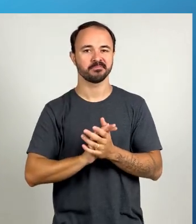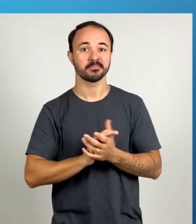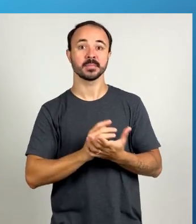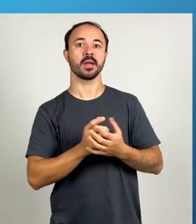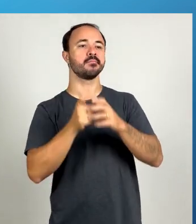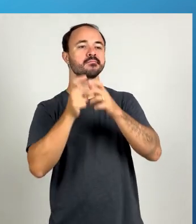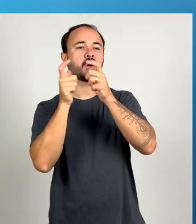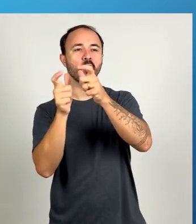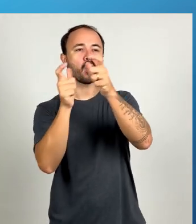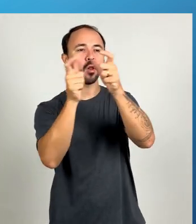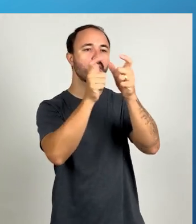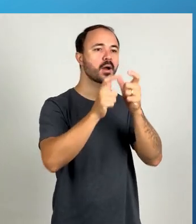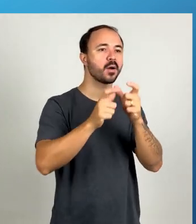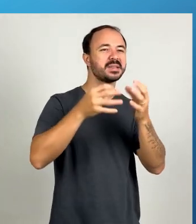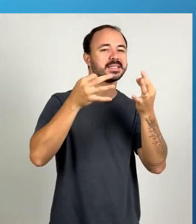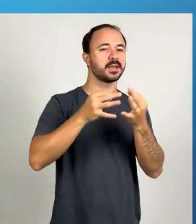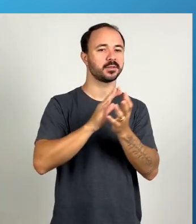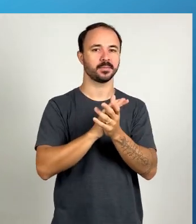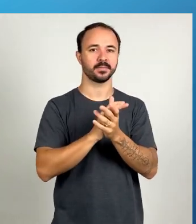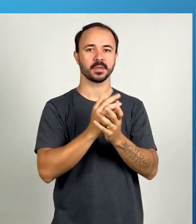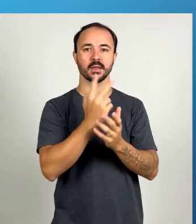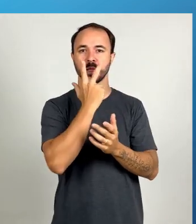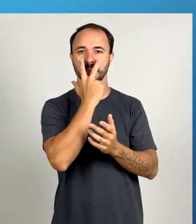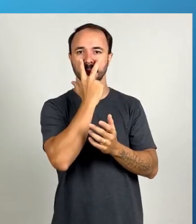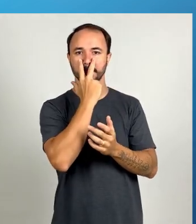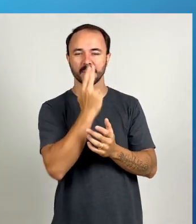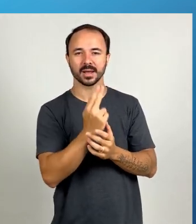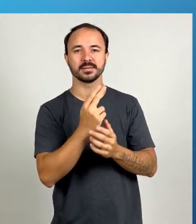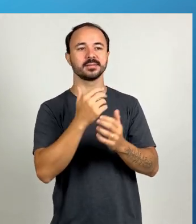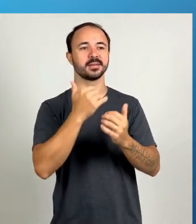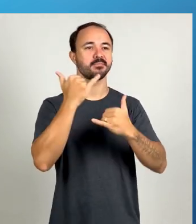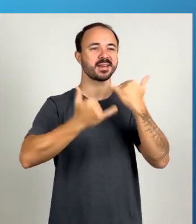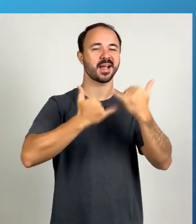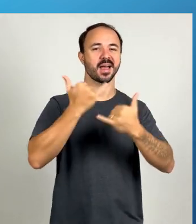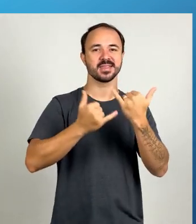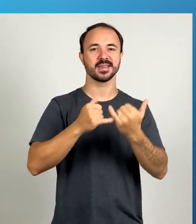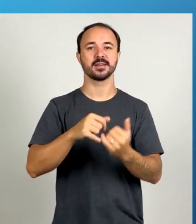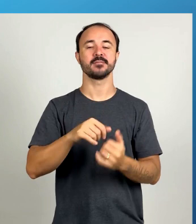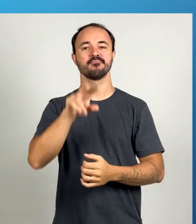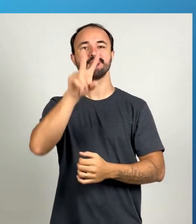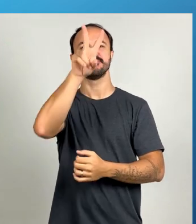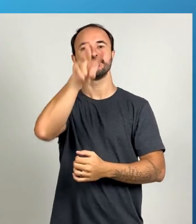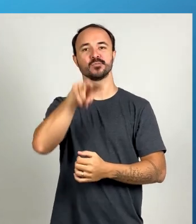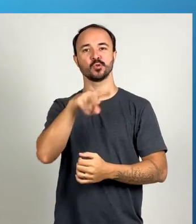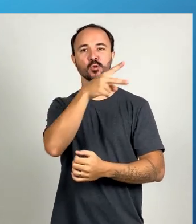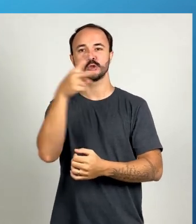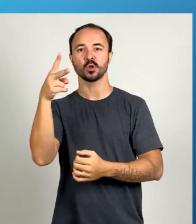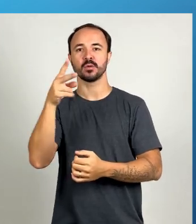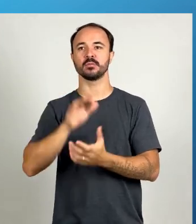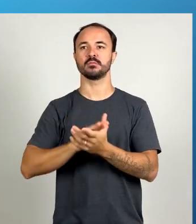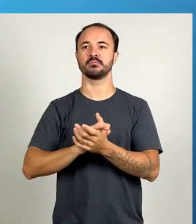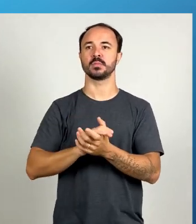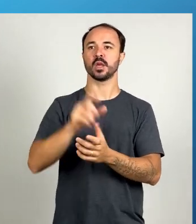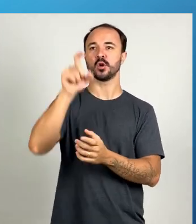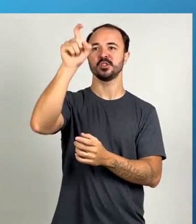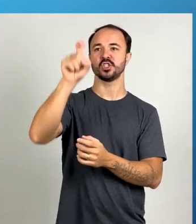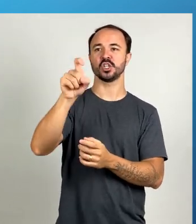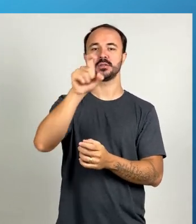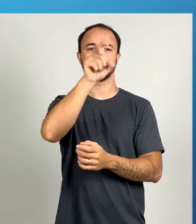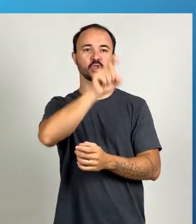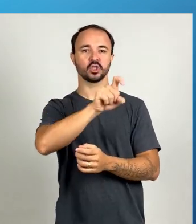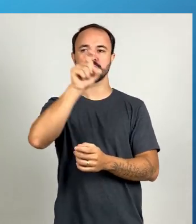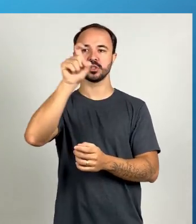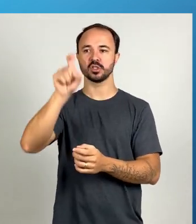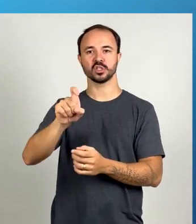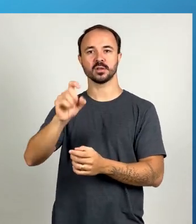Terra. Parecido com o jogo da velha, né? Que a gente corta ali as cruzetas, x, 0, não é isso? É como se cada